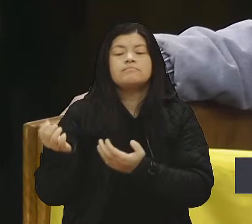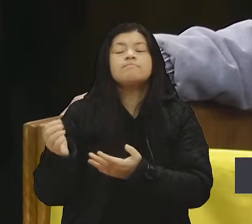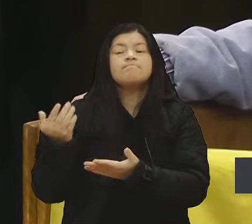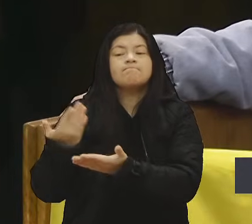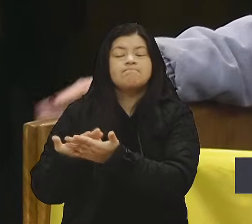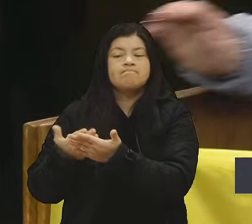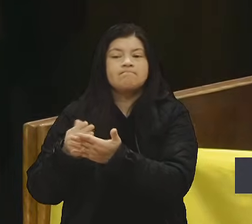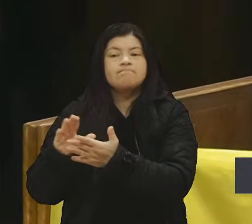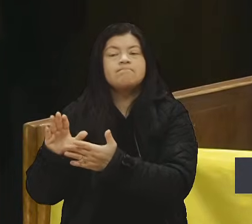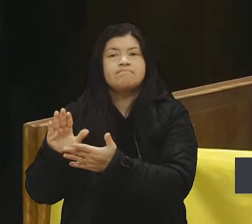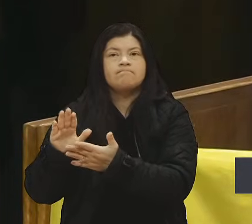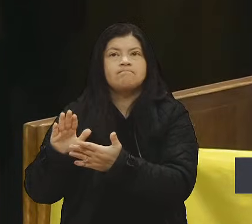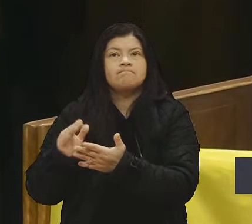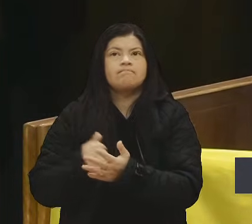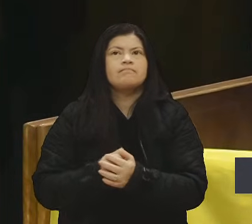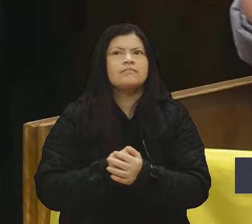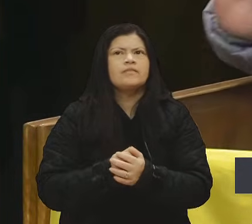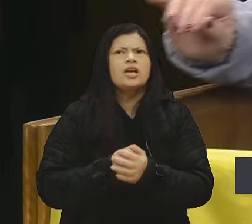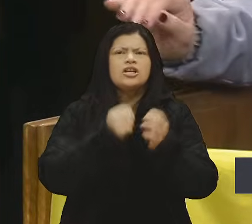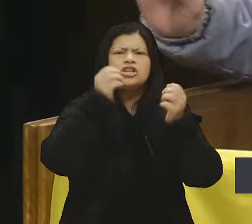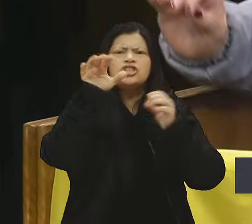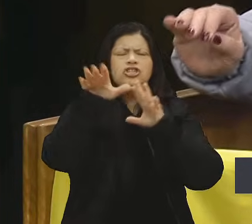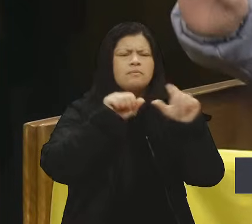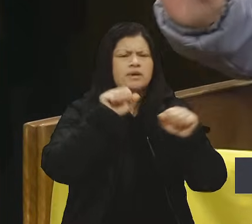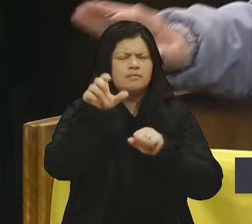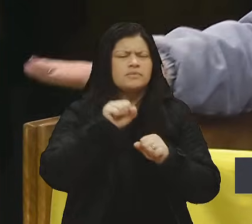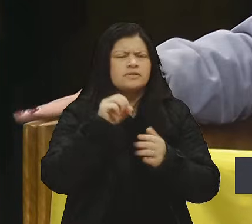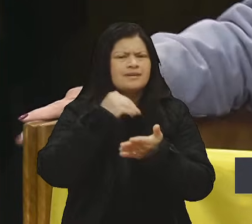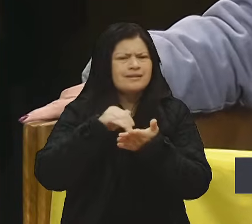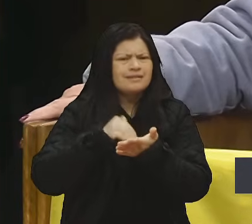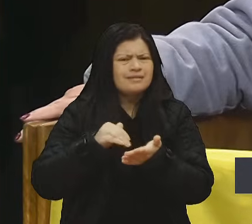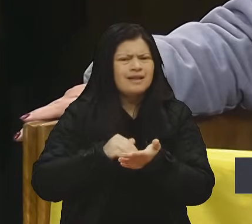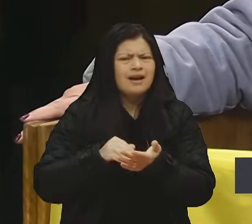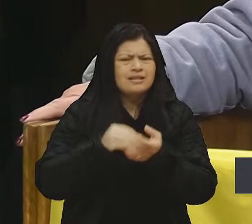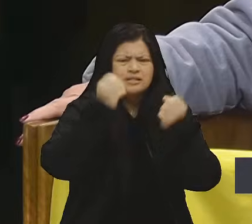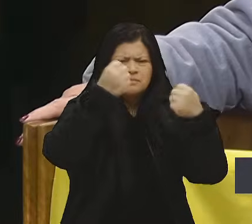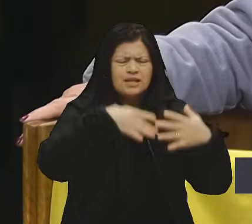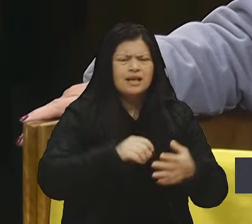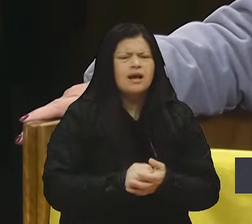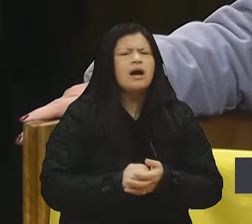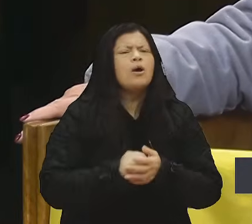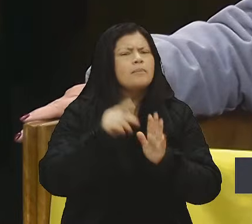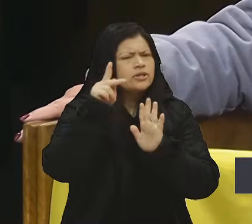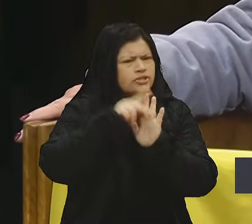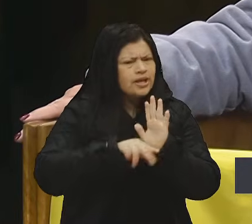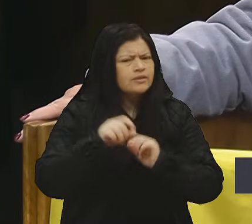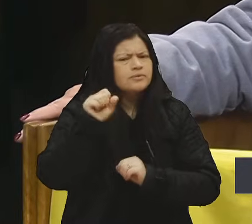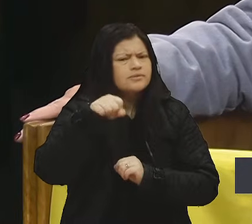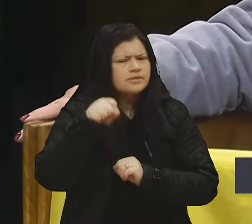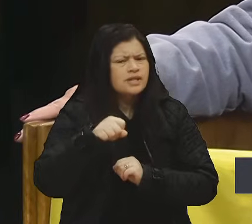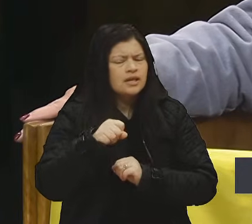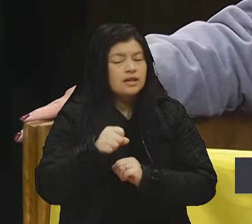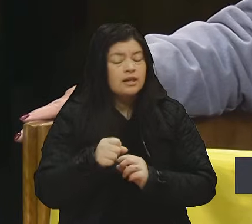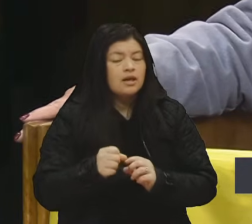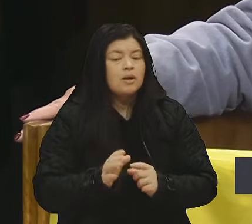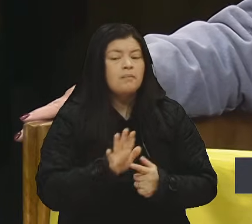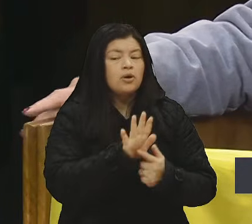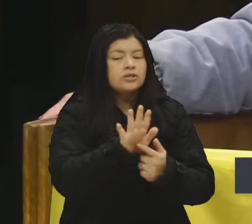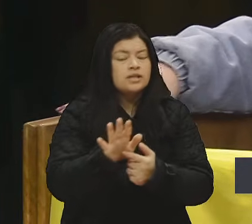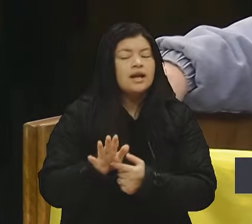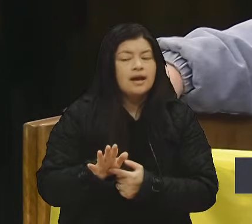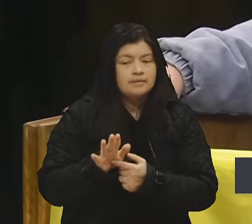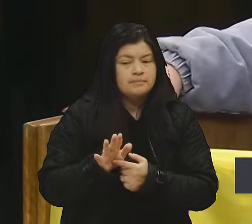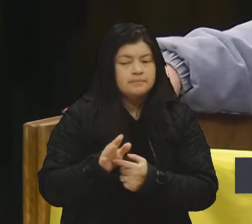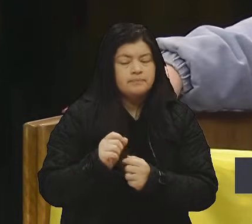para nos explicar, e ela dizia que esse projeto seria ofertado para as